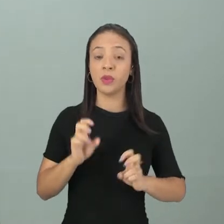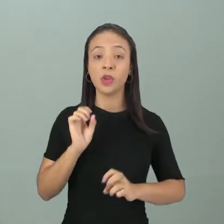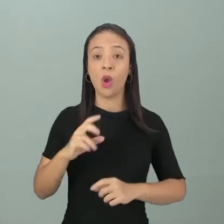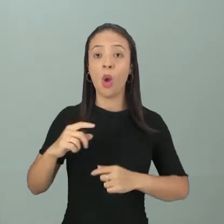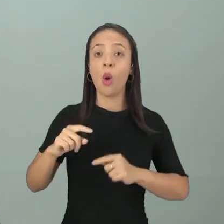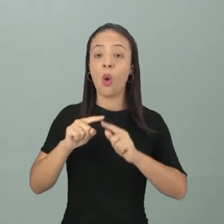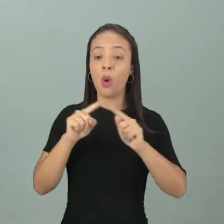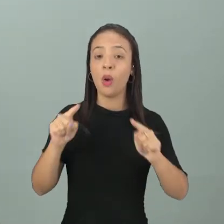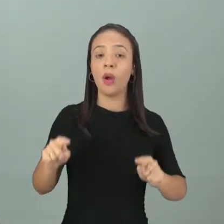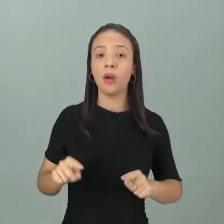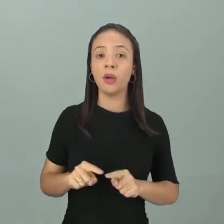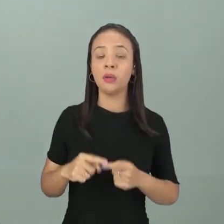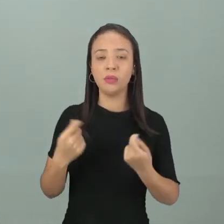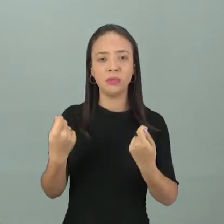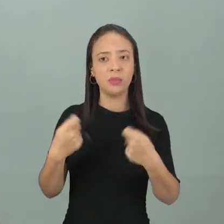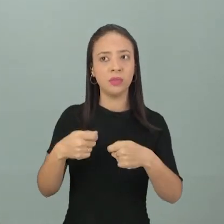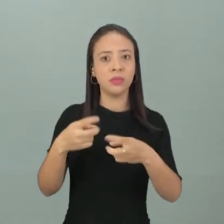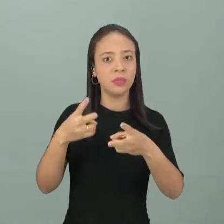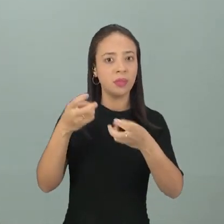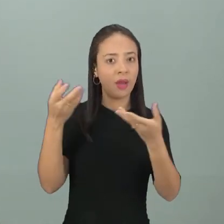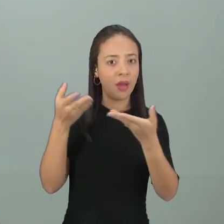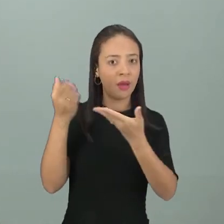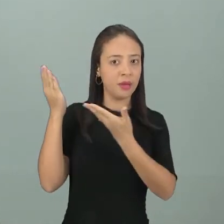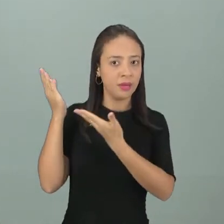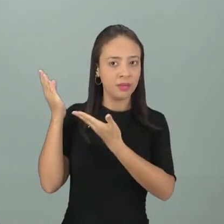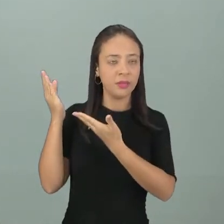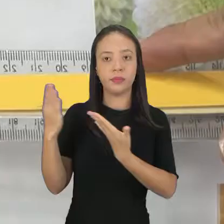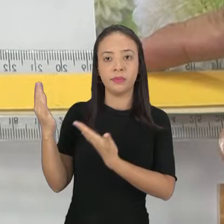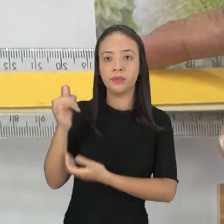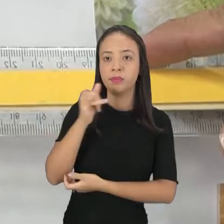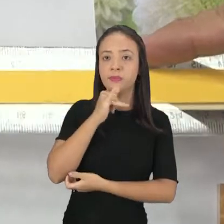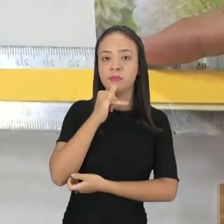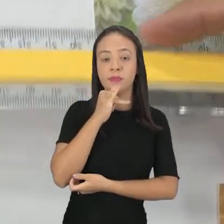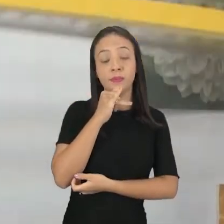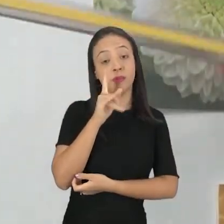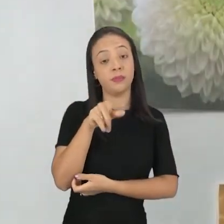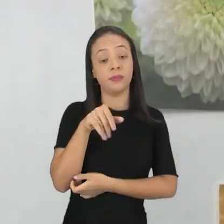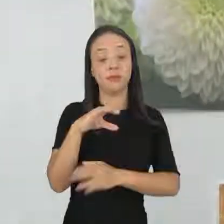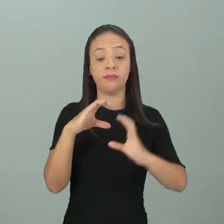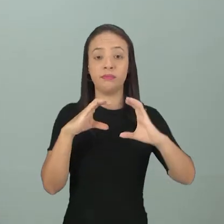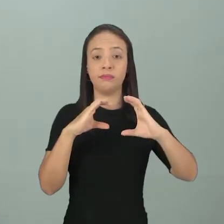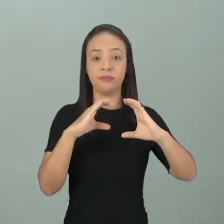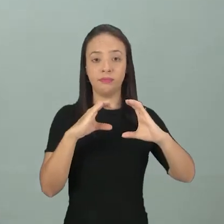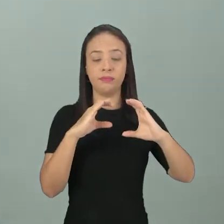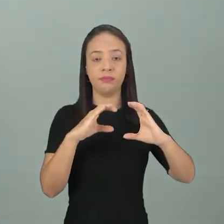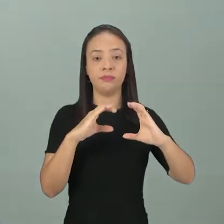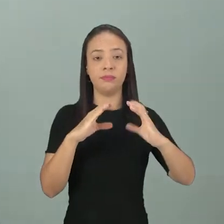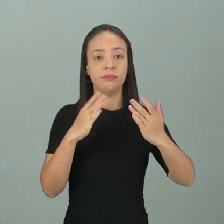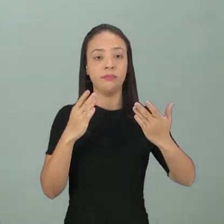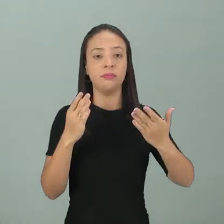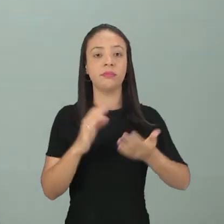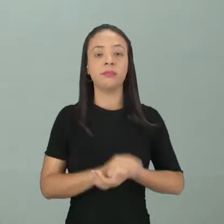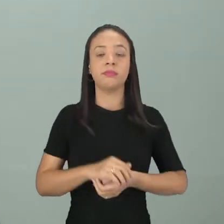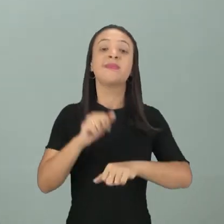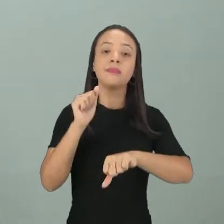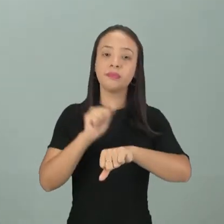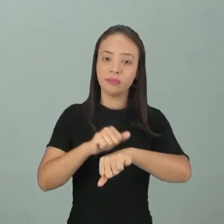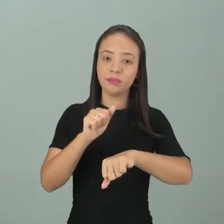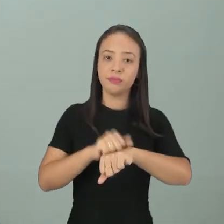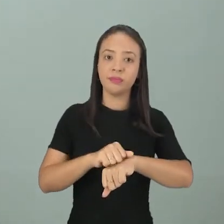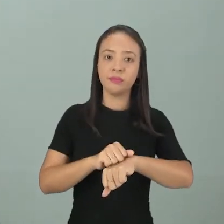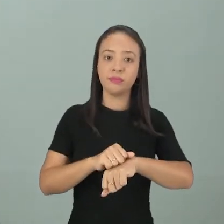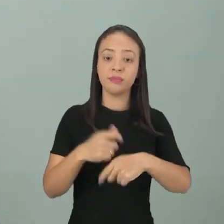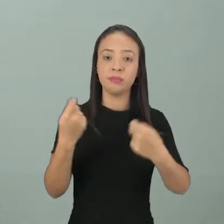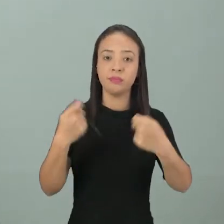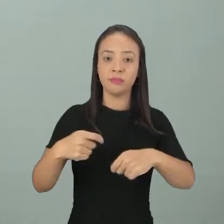redondos, como você pode verificar na imagem aqui no nosso cartaz da nossa bola. Isso mesmo, vamos falar sobre os sólidos geométricos